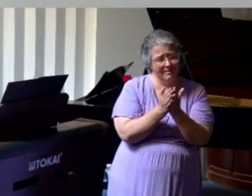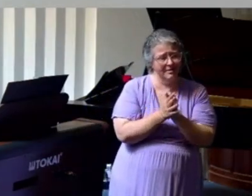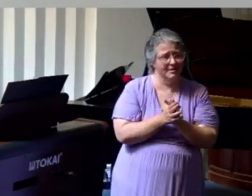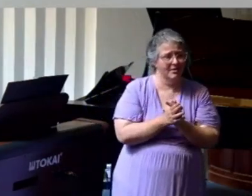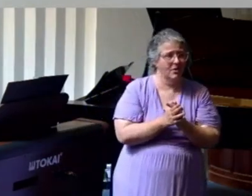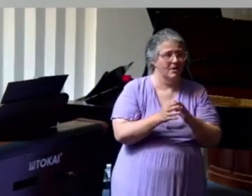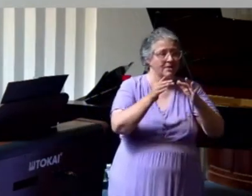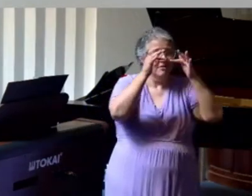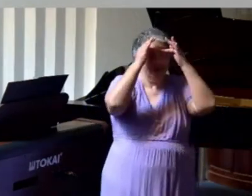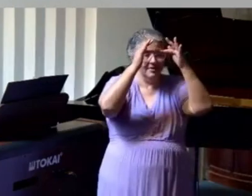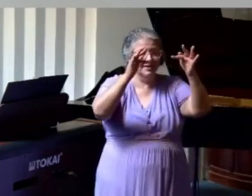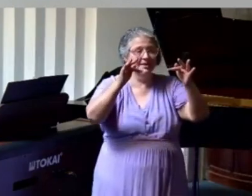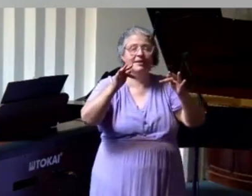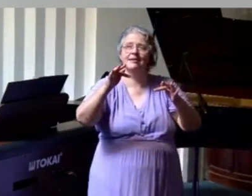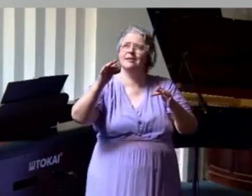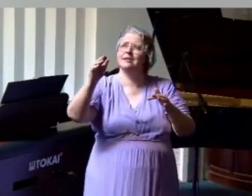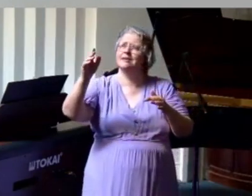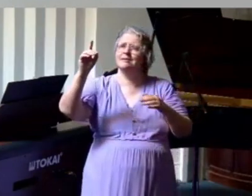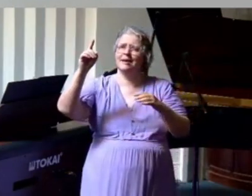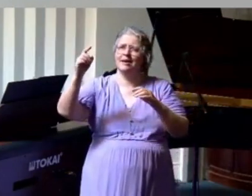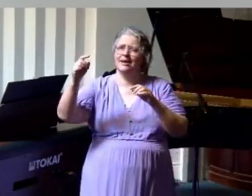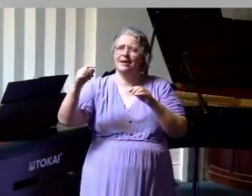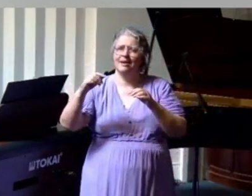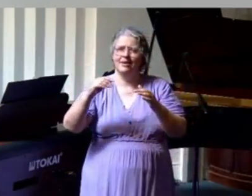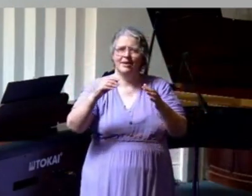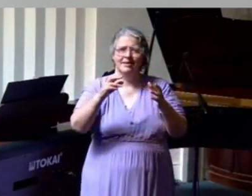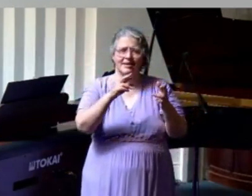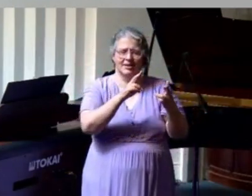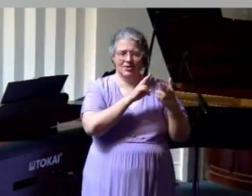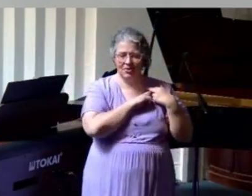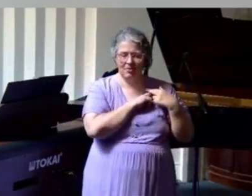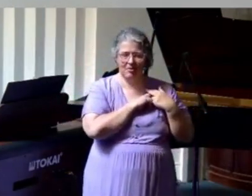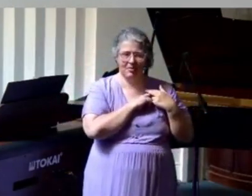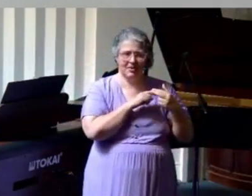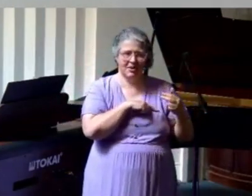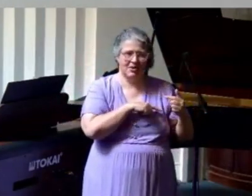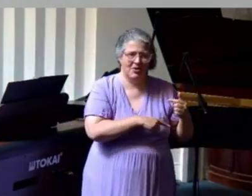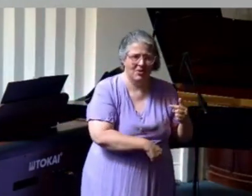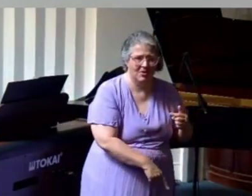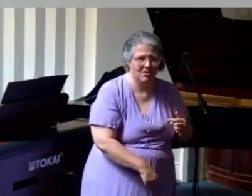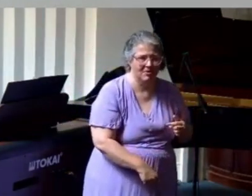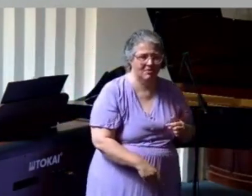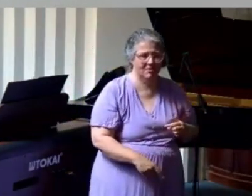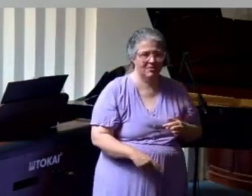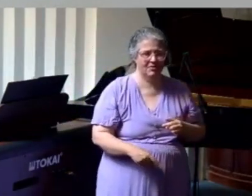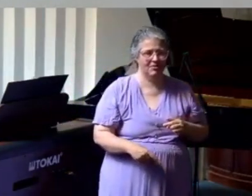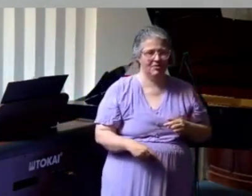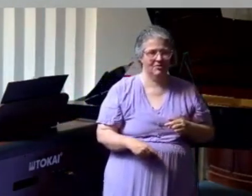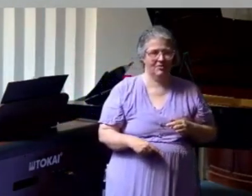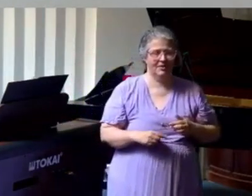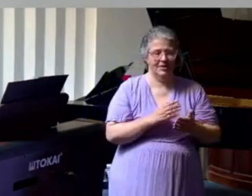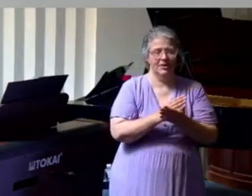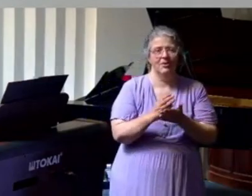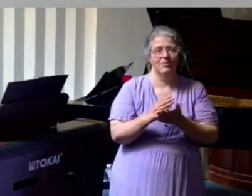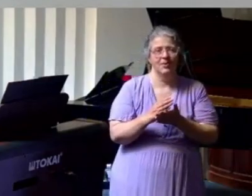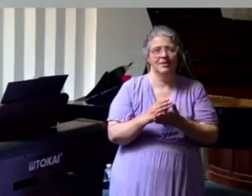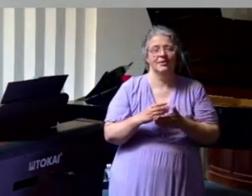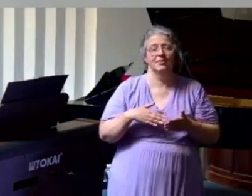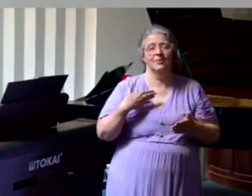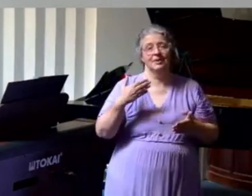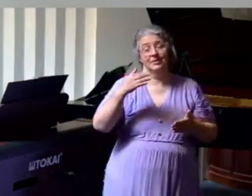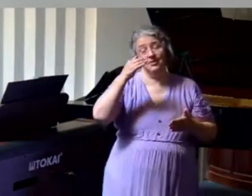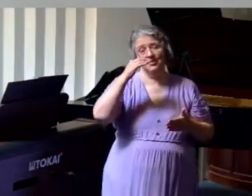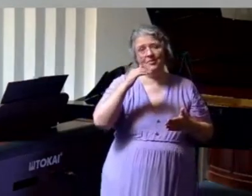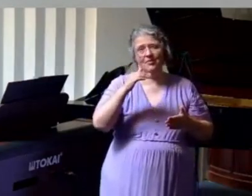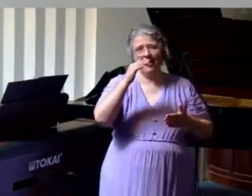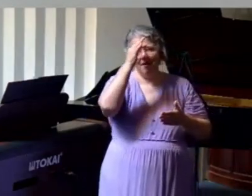fidelidade a Deus está baseada em um compromisso sincero, profundo, que começou com o dia em que eu professei a fé diante da